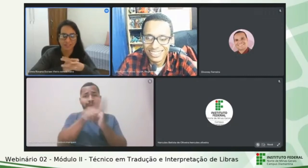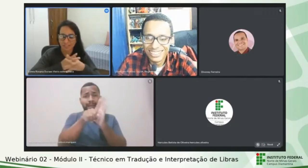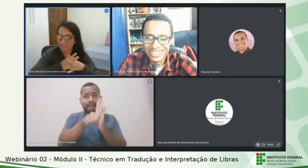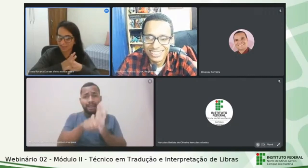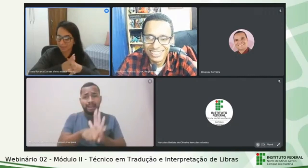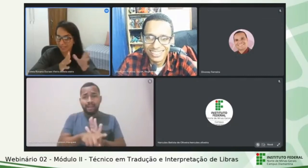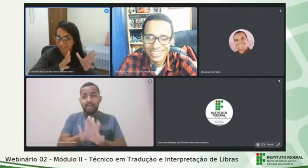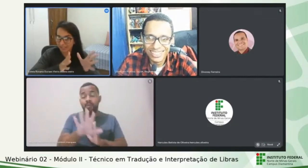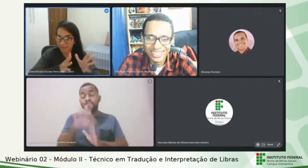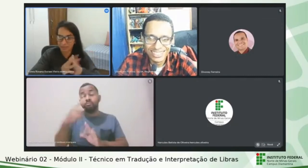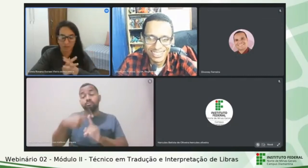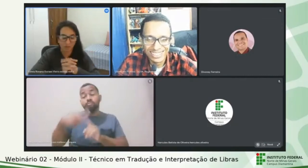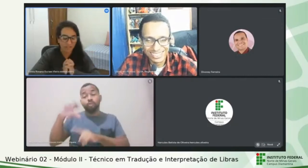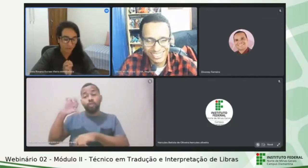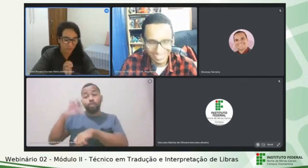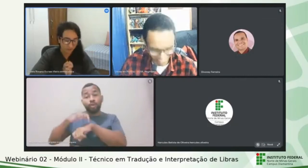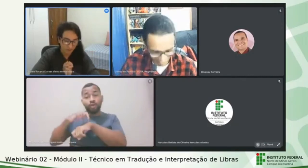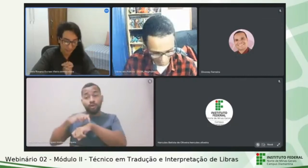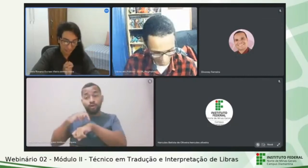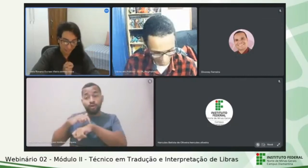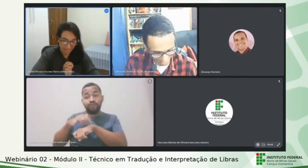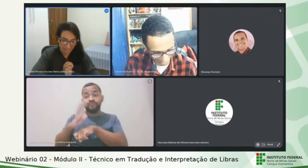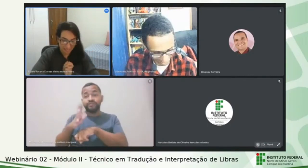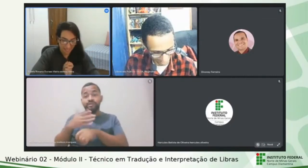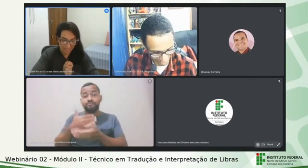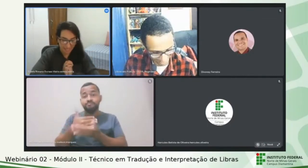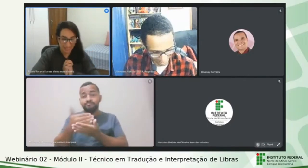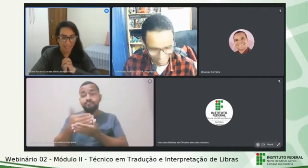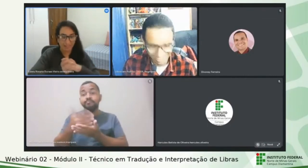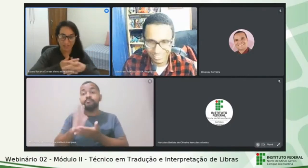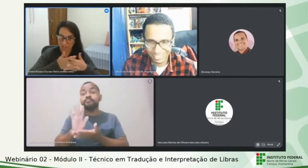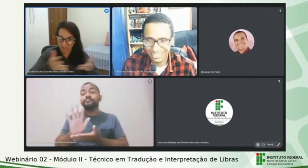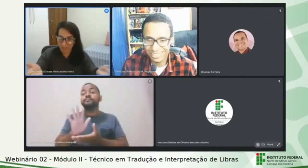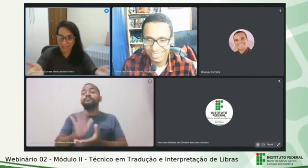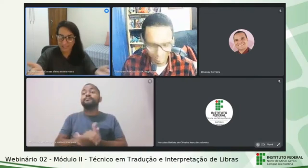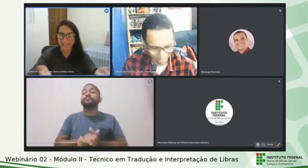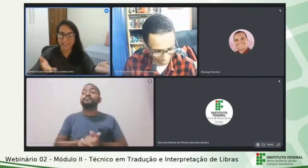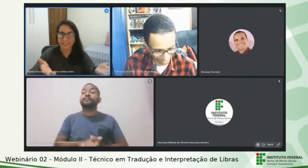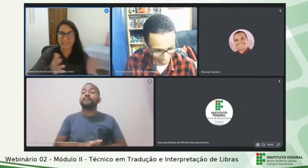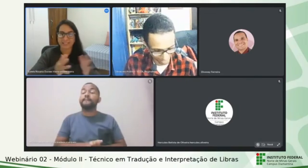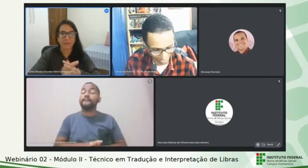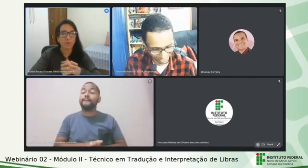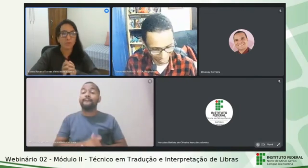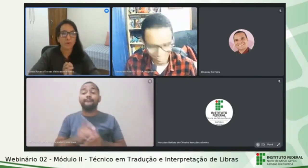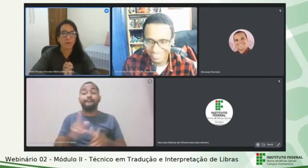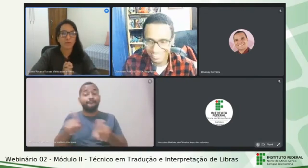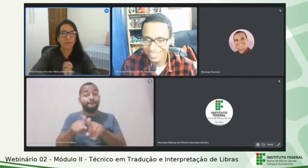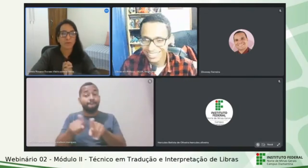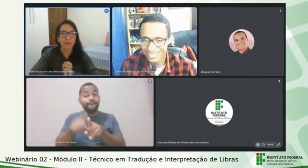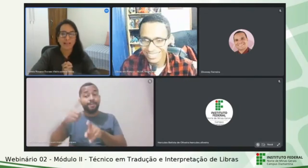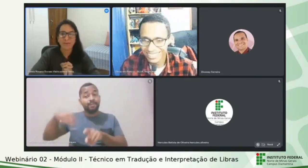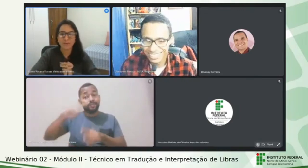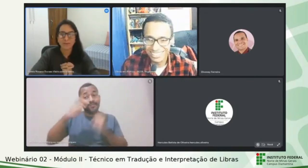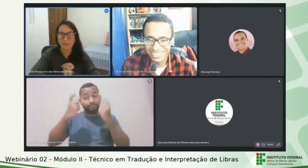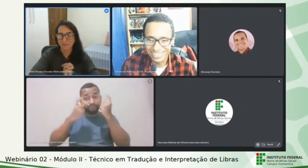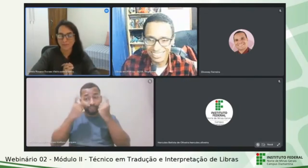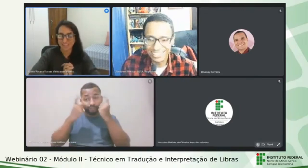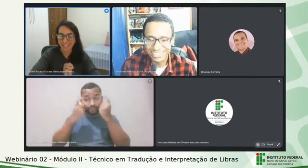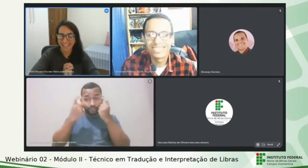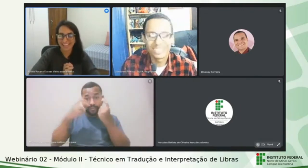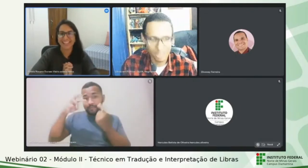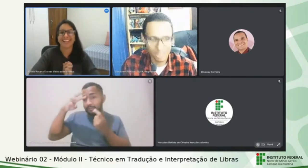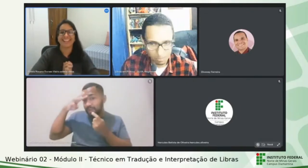noite, né? Estamos aí entrando para as 9 da noite. E a gente também, né, se preocupa com o Maílson,